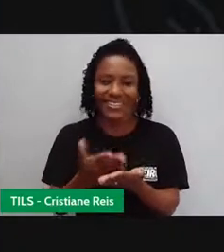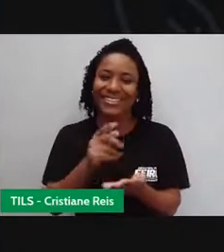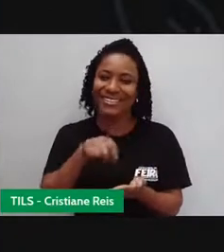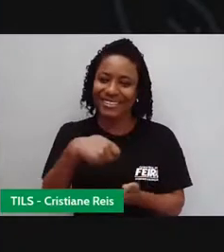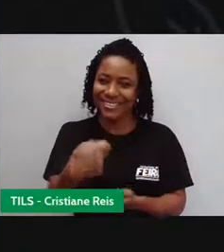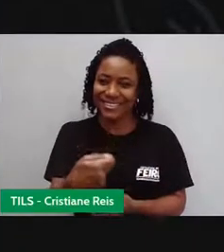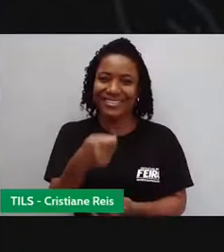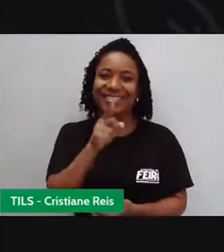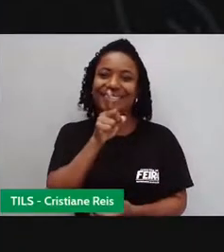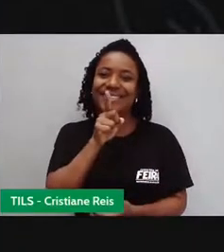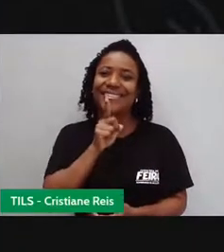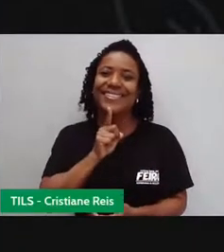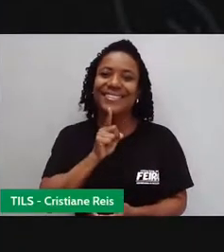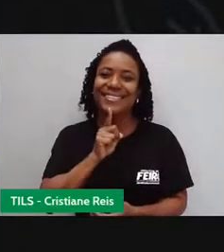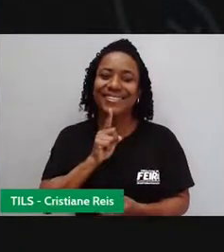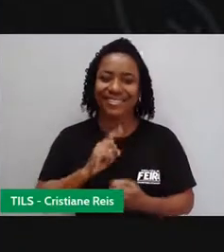Reis.